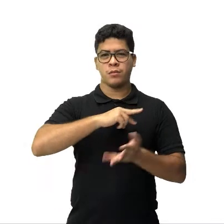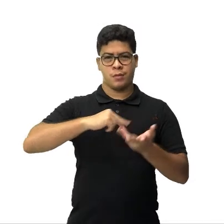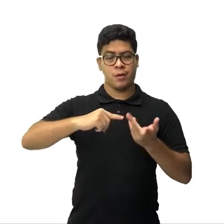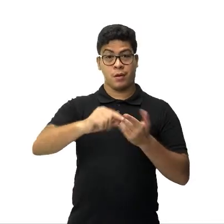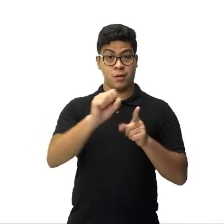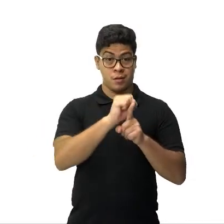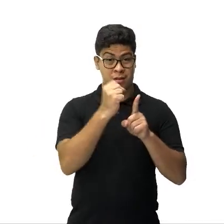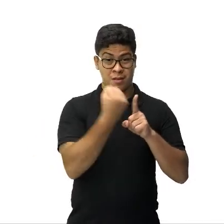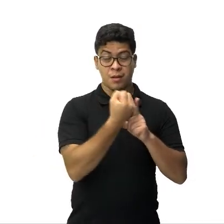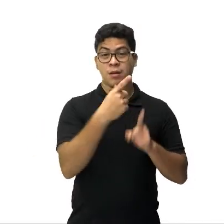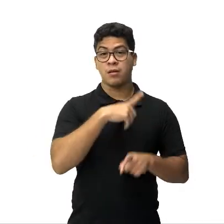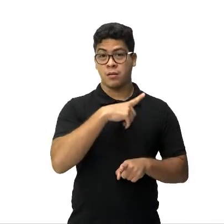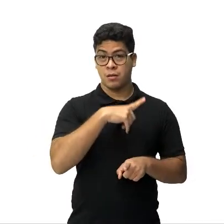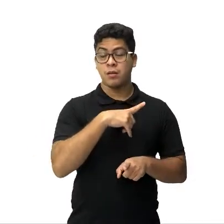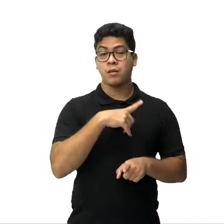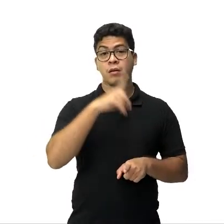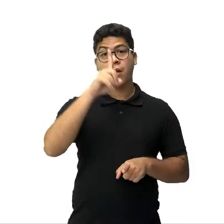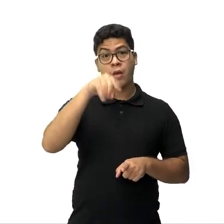sociedade